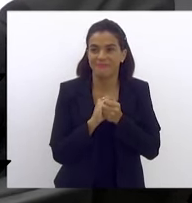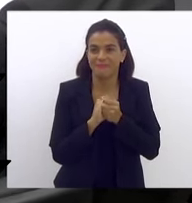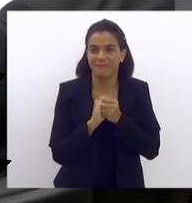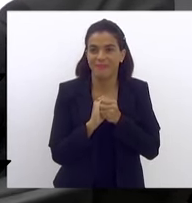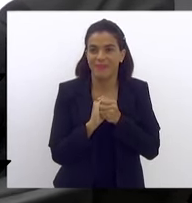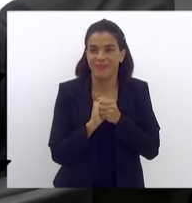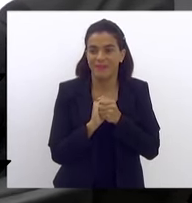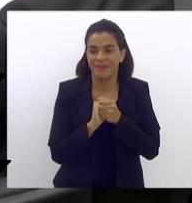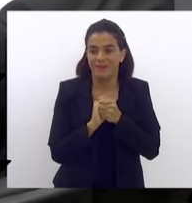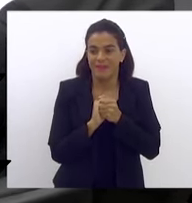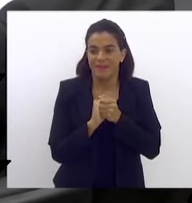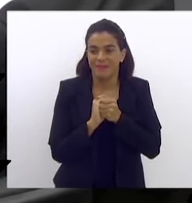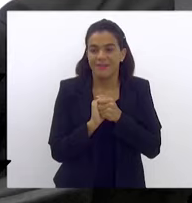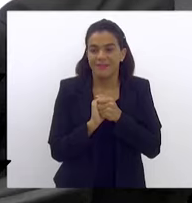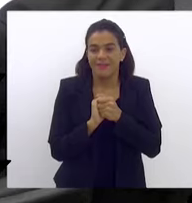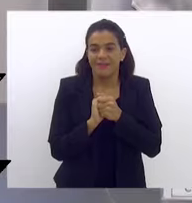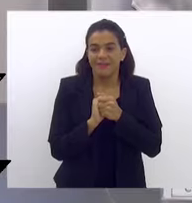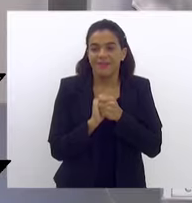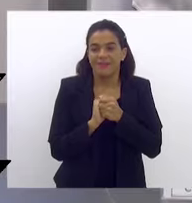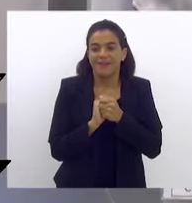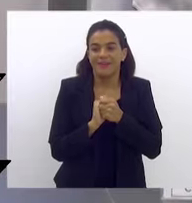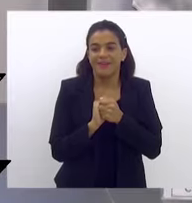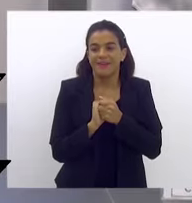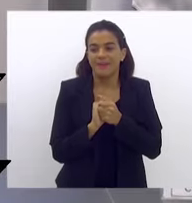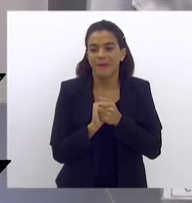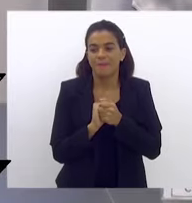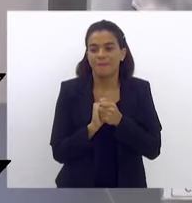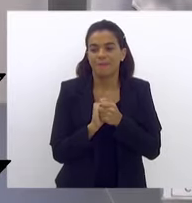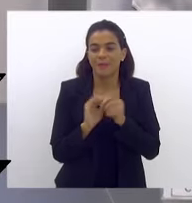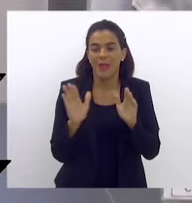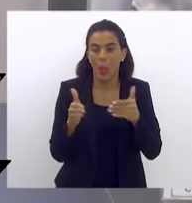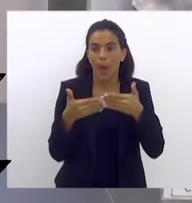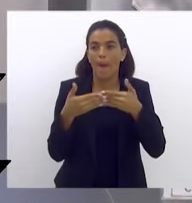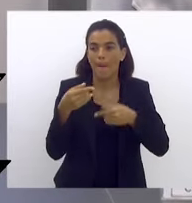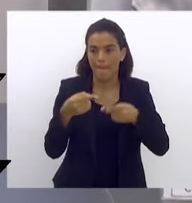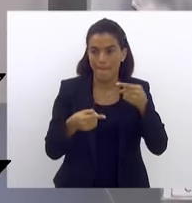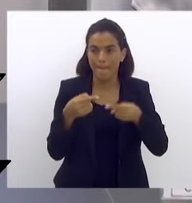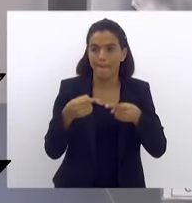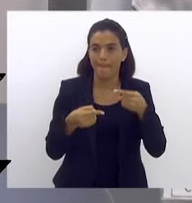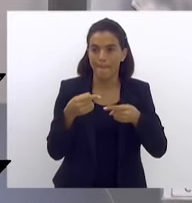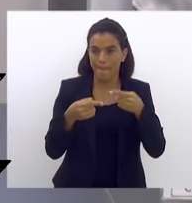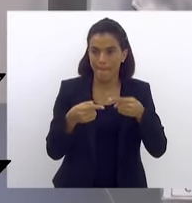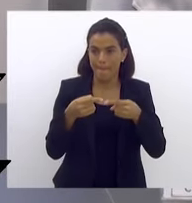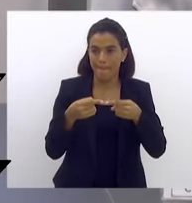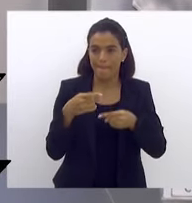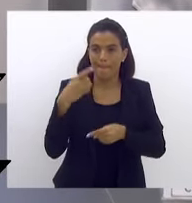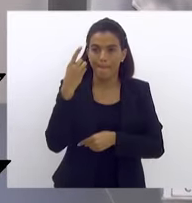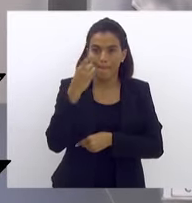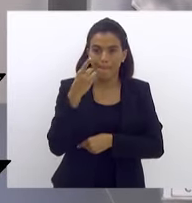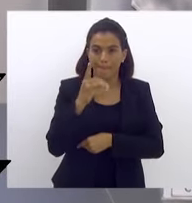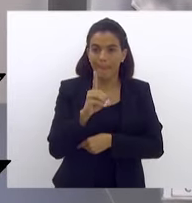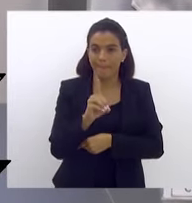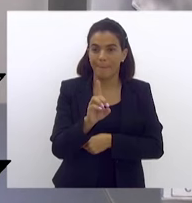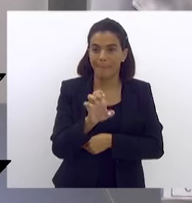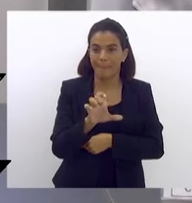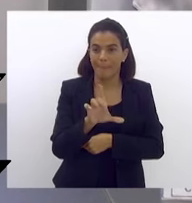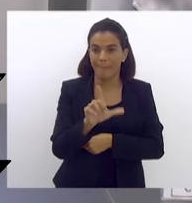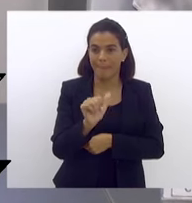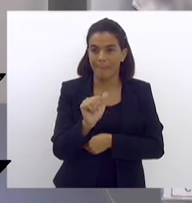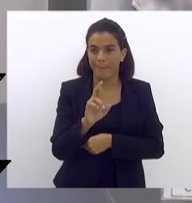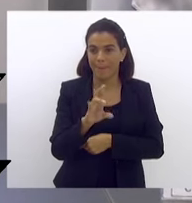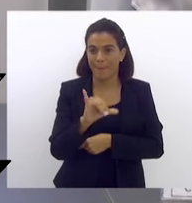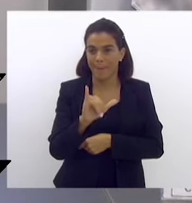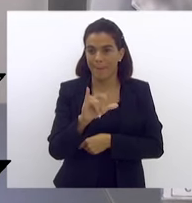então vai vai então encerrada a discussão Deputado delar discutir não encerrada a discussão